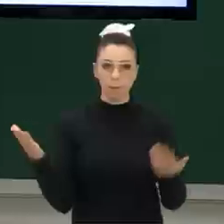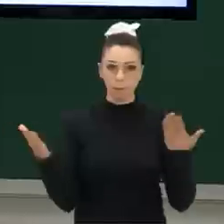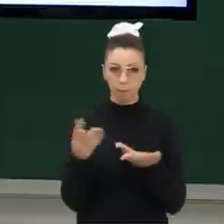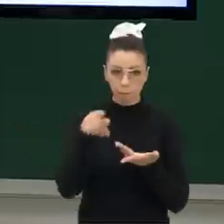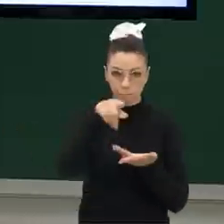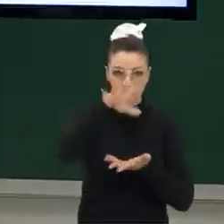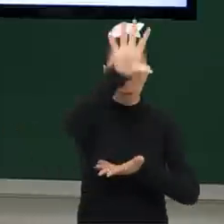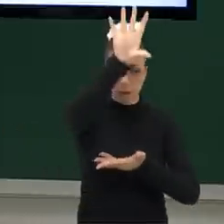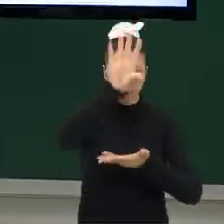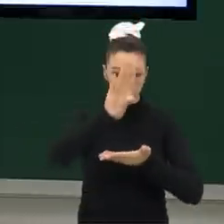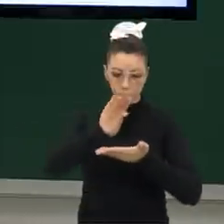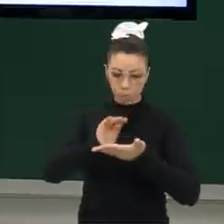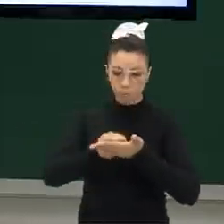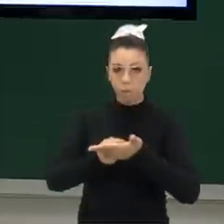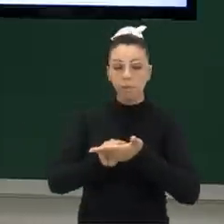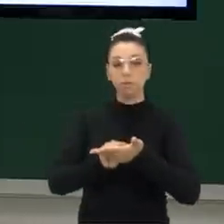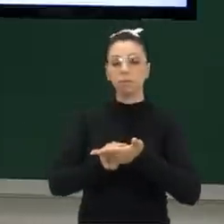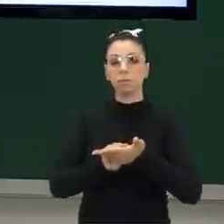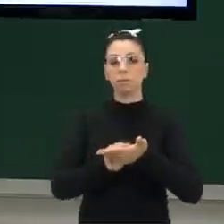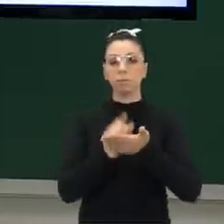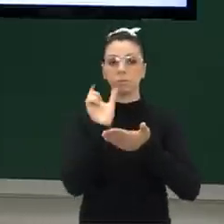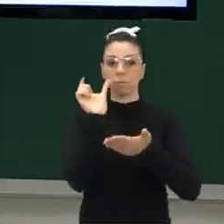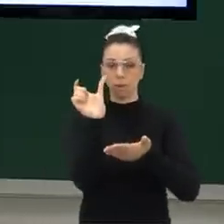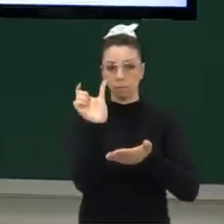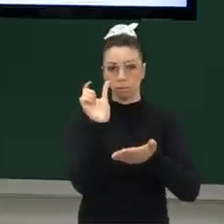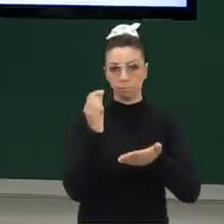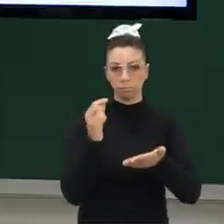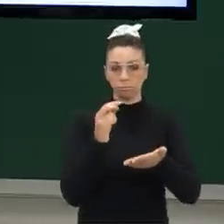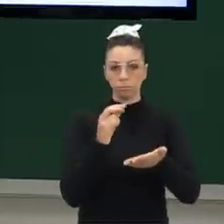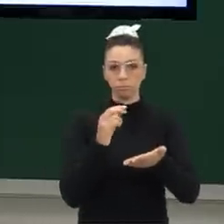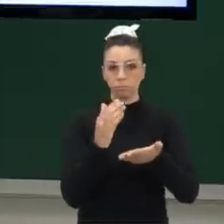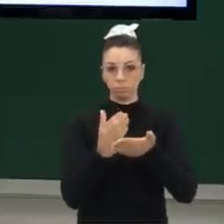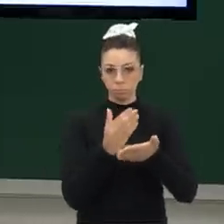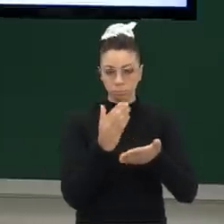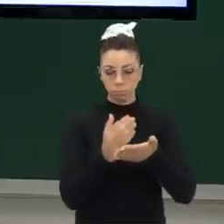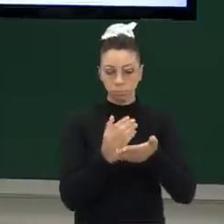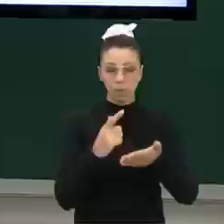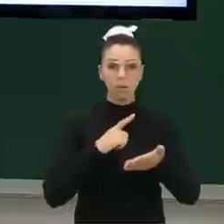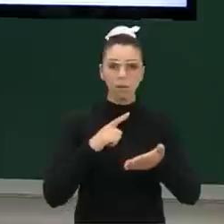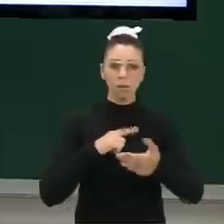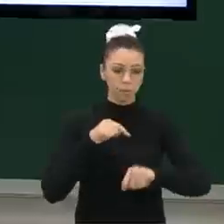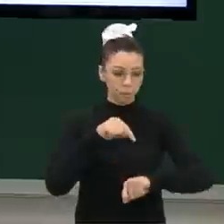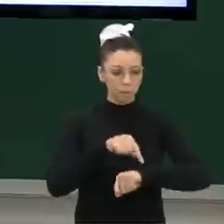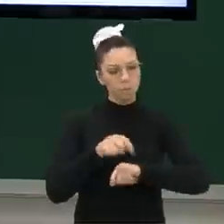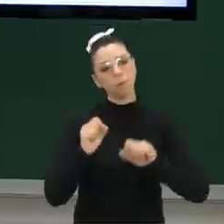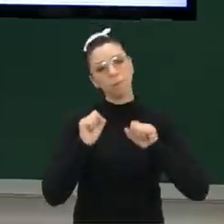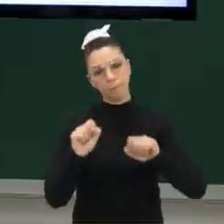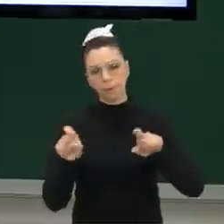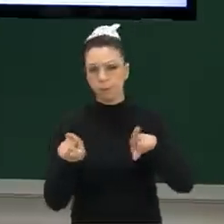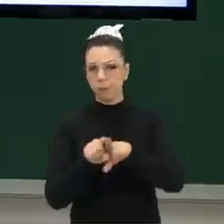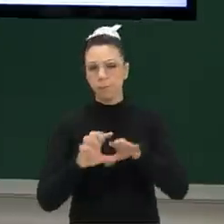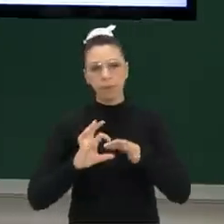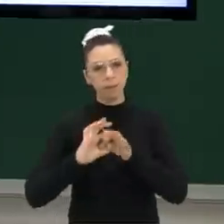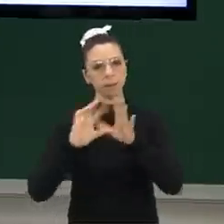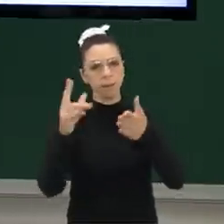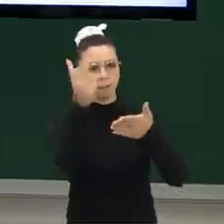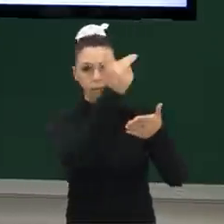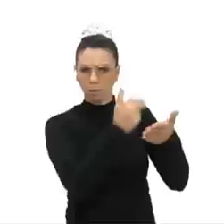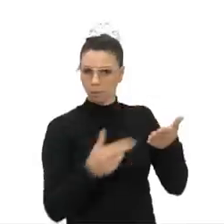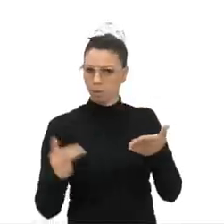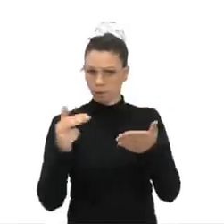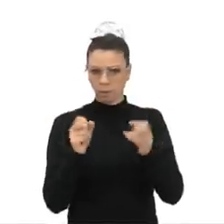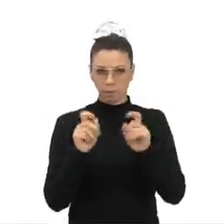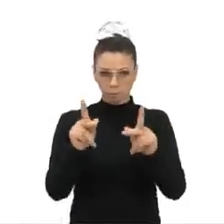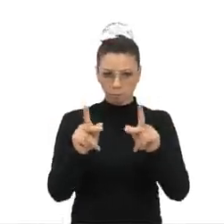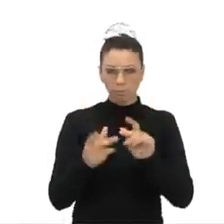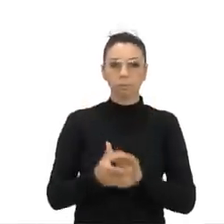seu caderno e se sobrar um tempinho, você pode até fazer um desenho aí da furniture da nossa kitchen.